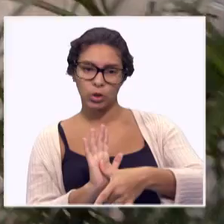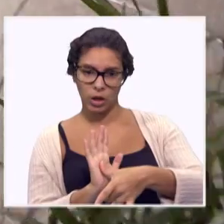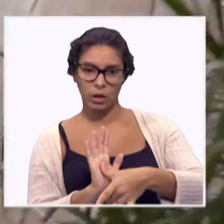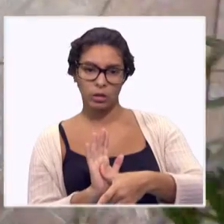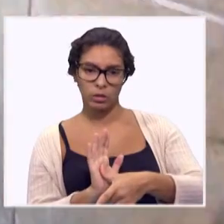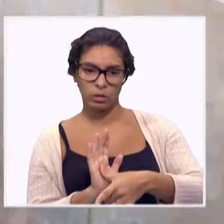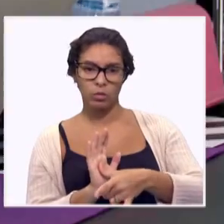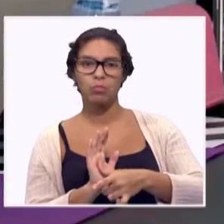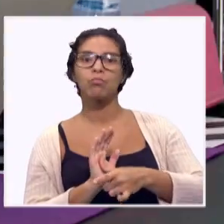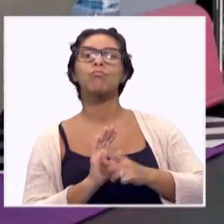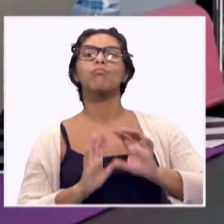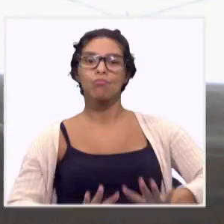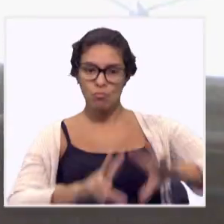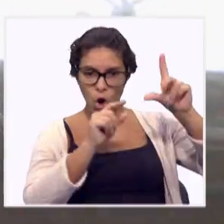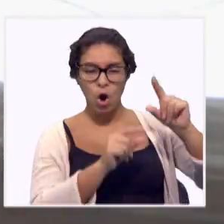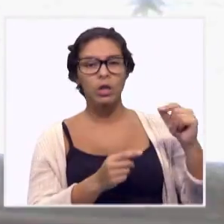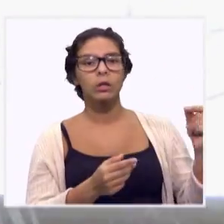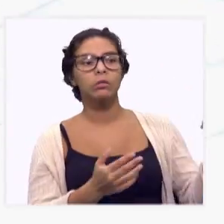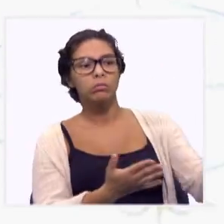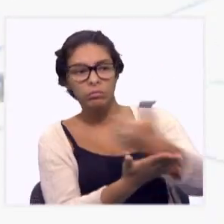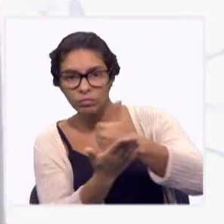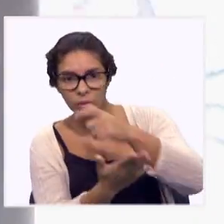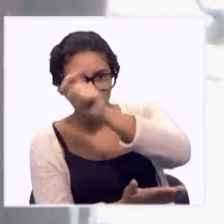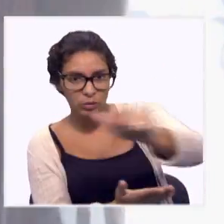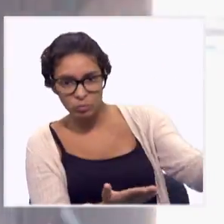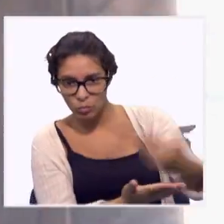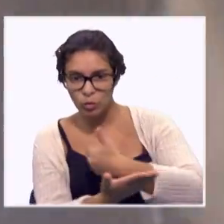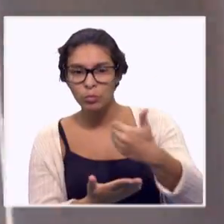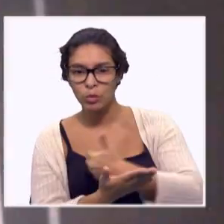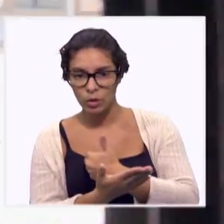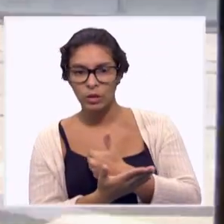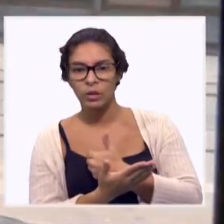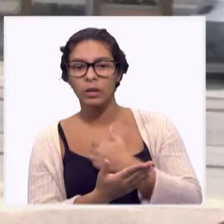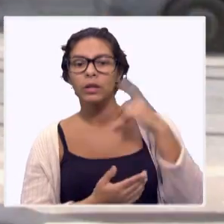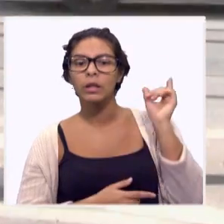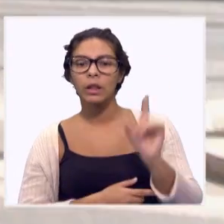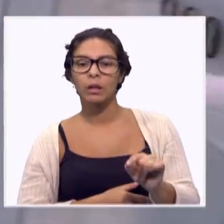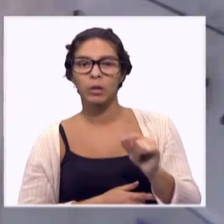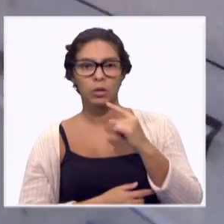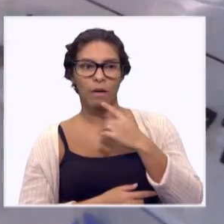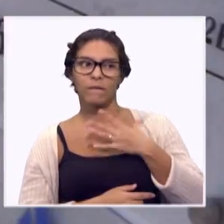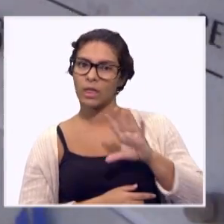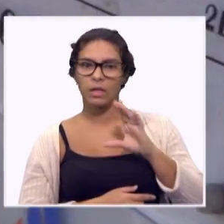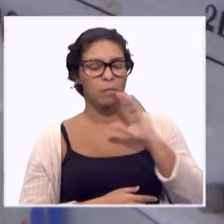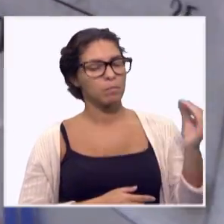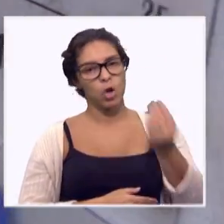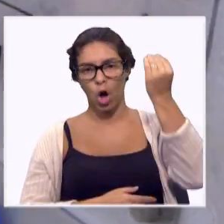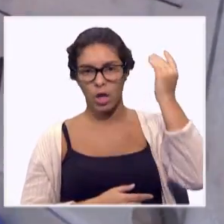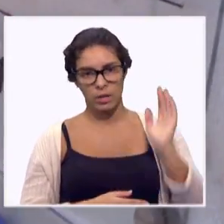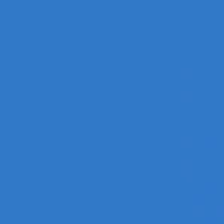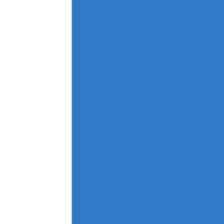meu projeto alavancado, ter uma boa carteira de clientes e ser sempre a